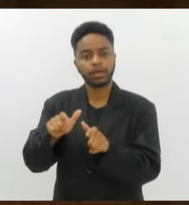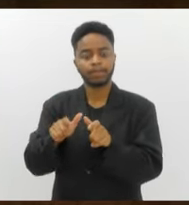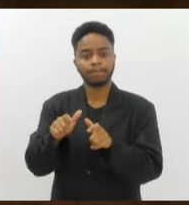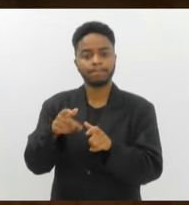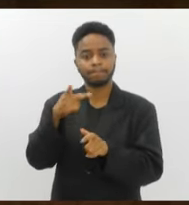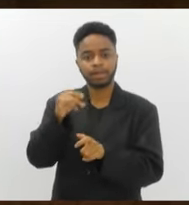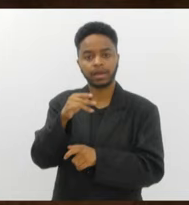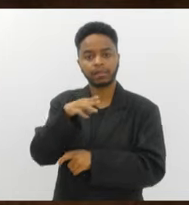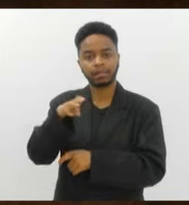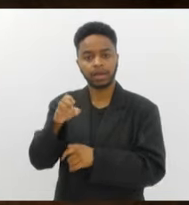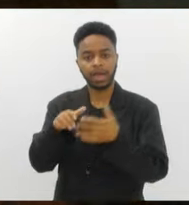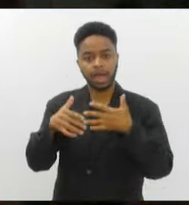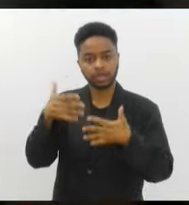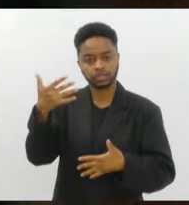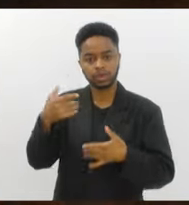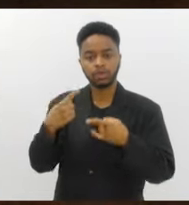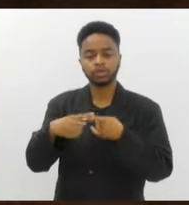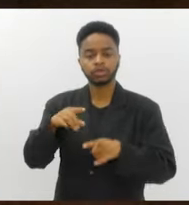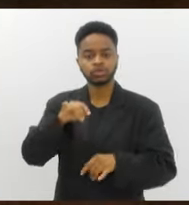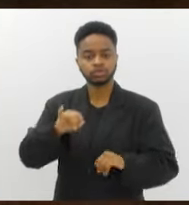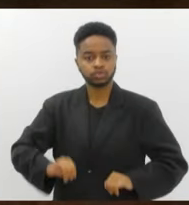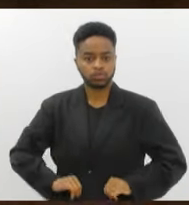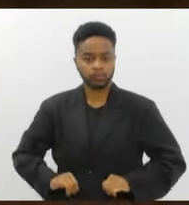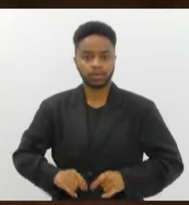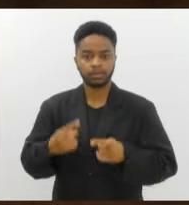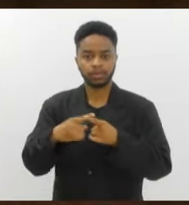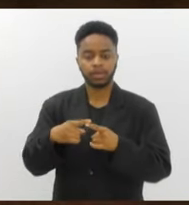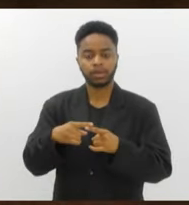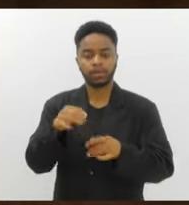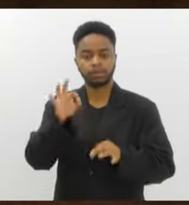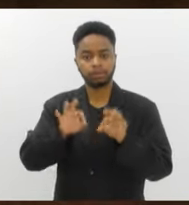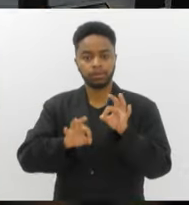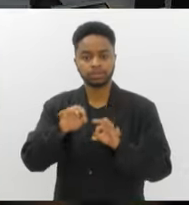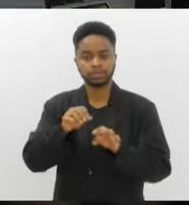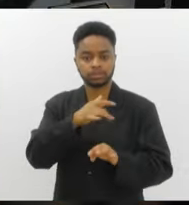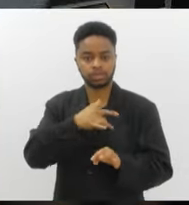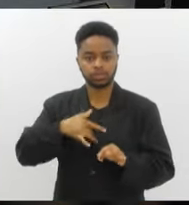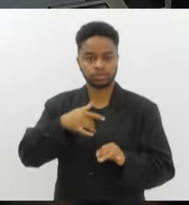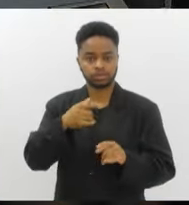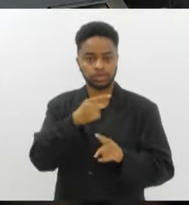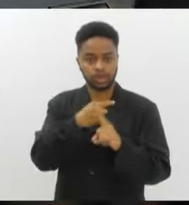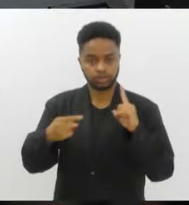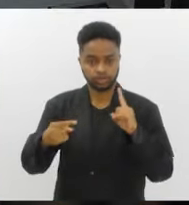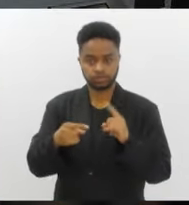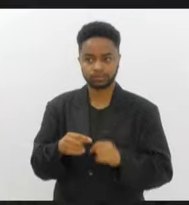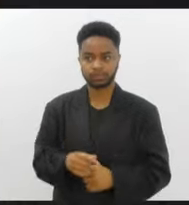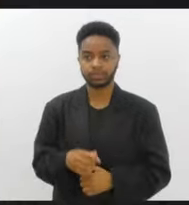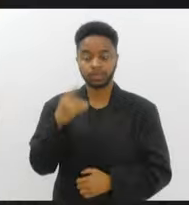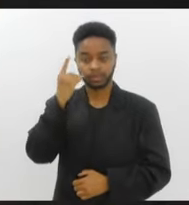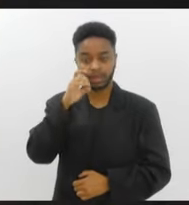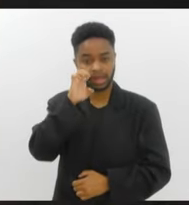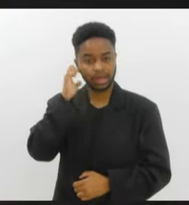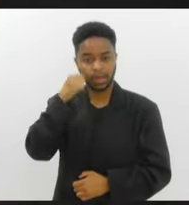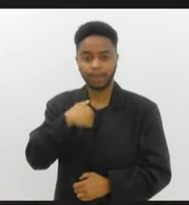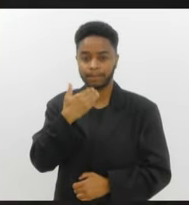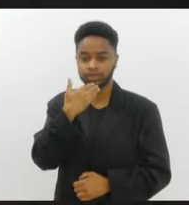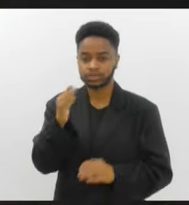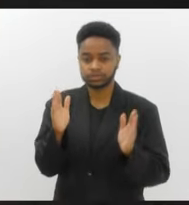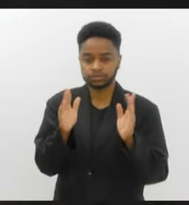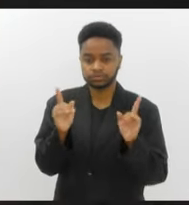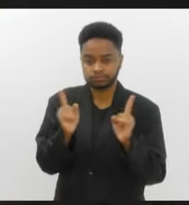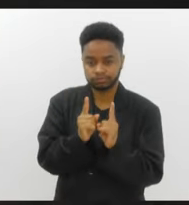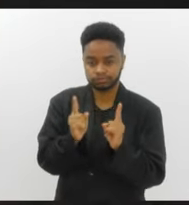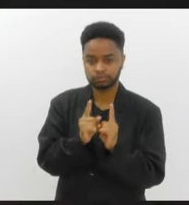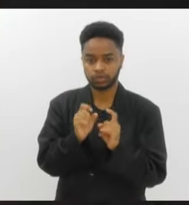com o cancelamento unilateral dos planos de saúde. Mais uma vez, muito obrigado, presidente. Deputada Élica, só pediria que fosse breve. Rapidamente,